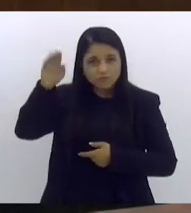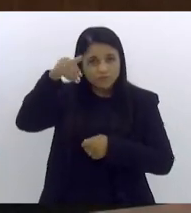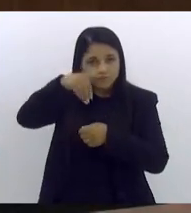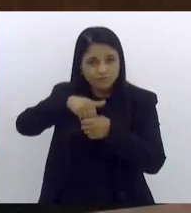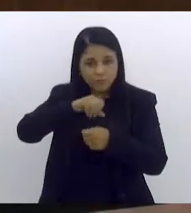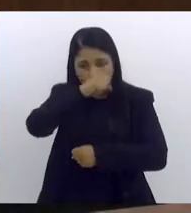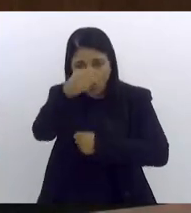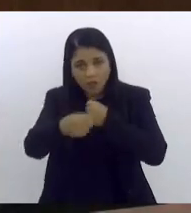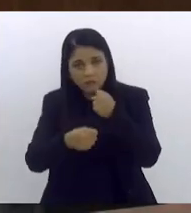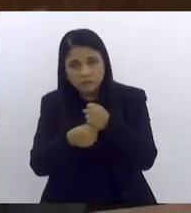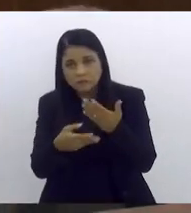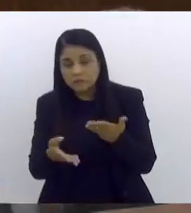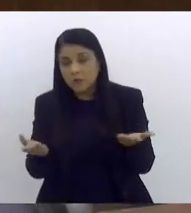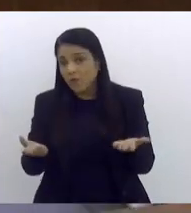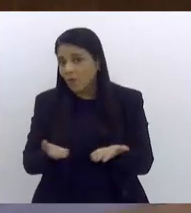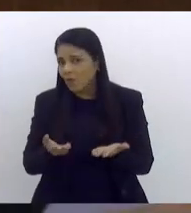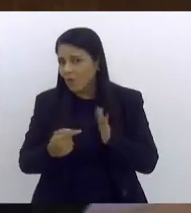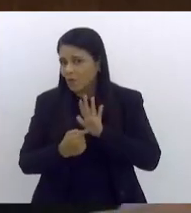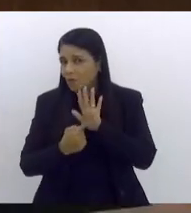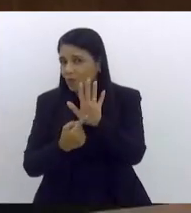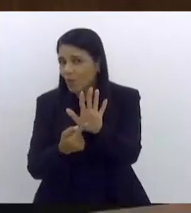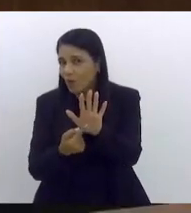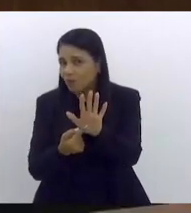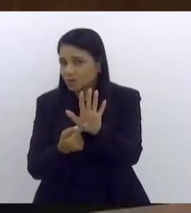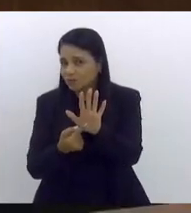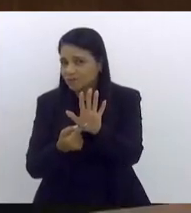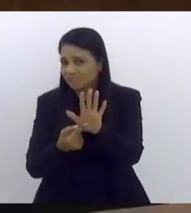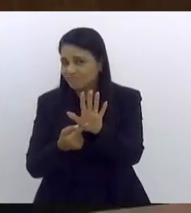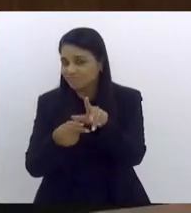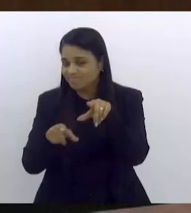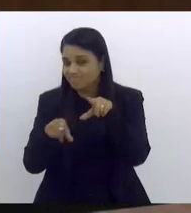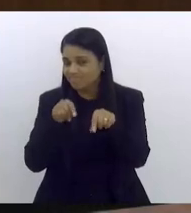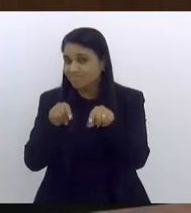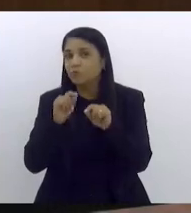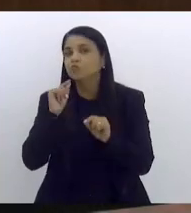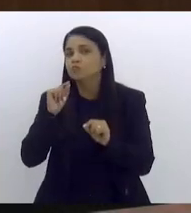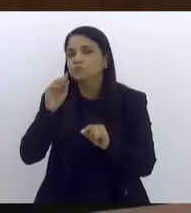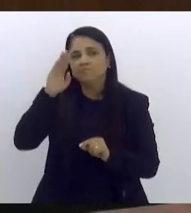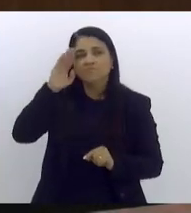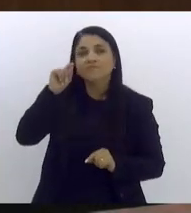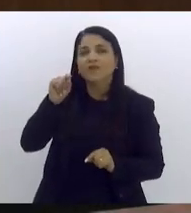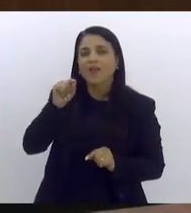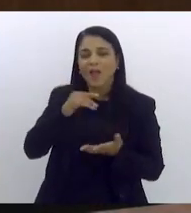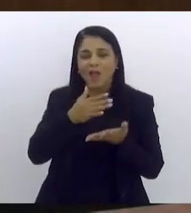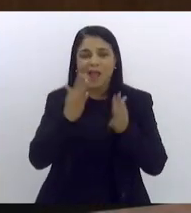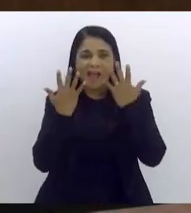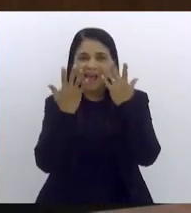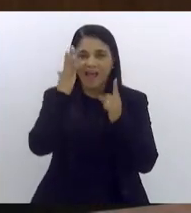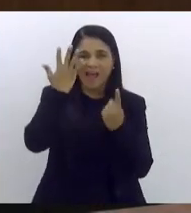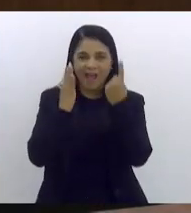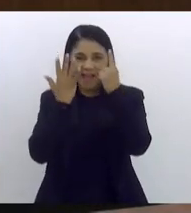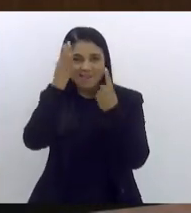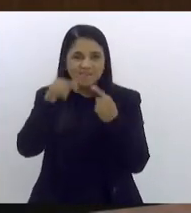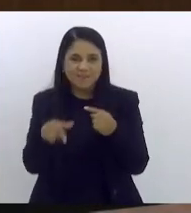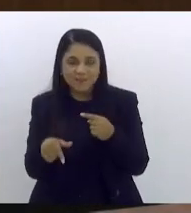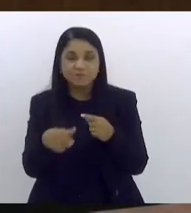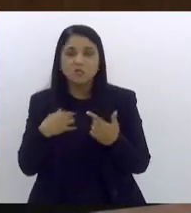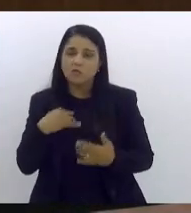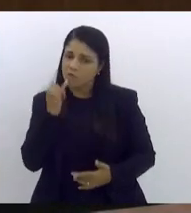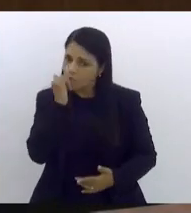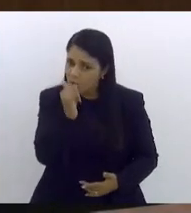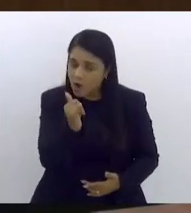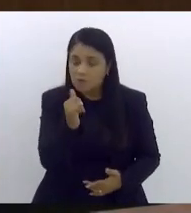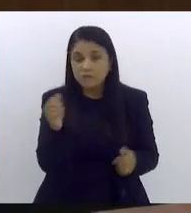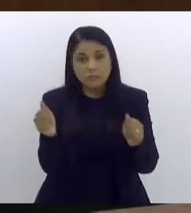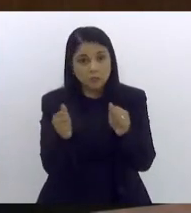hoje ele já demonstra as suas prioridades, que é o carnaval. Por isso, Rodrigo, que eu sempre digo que ele e Eduardo